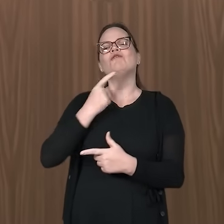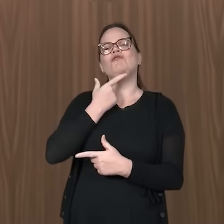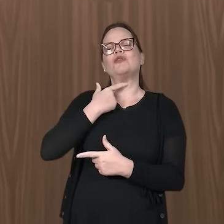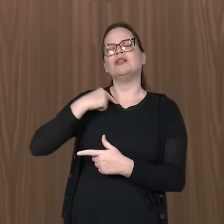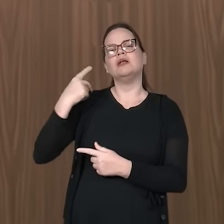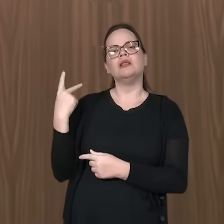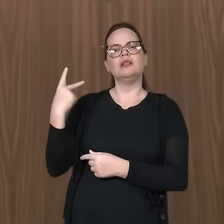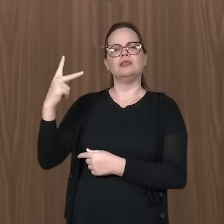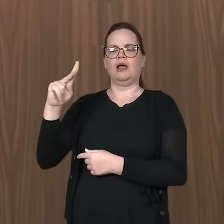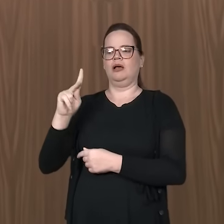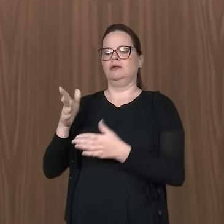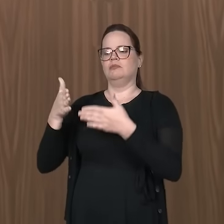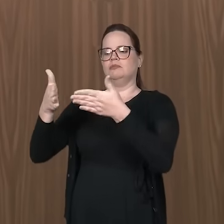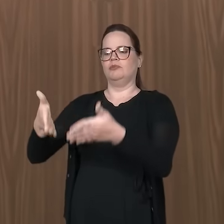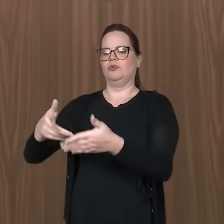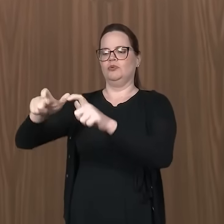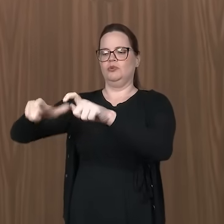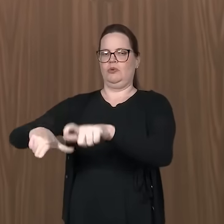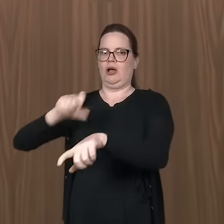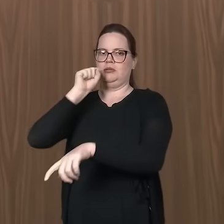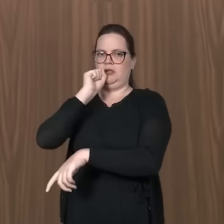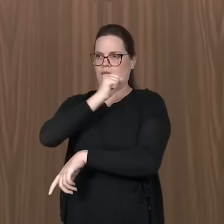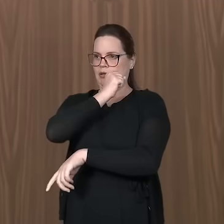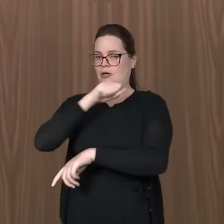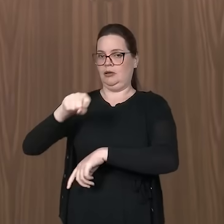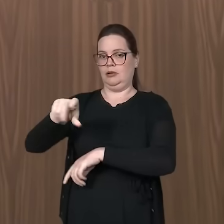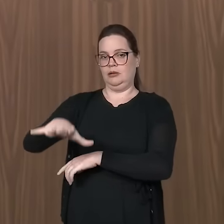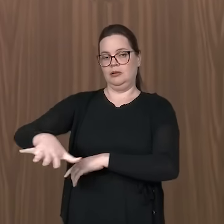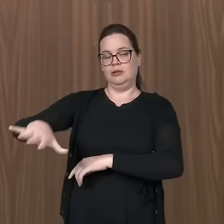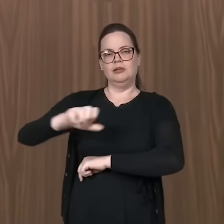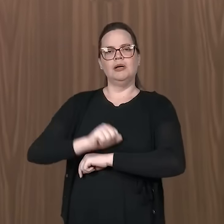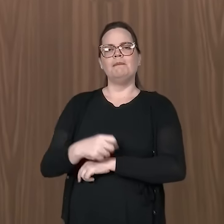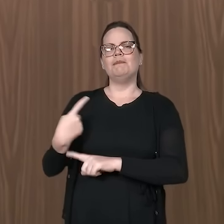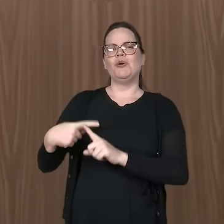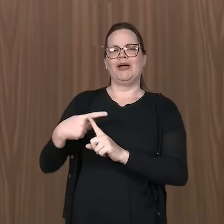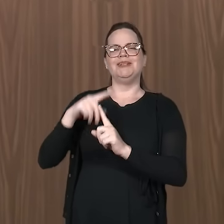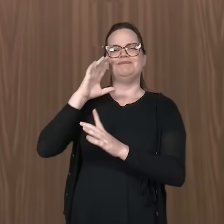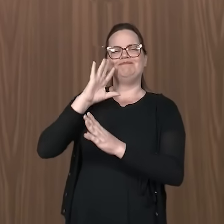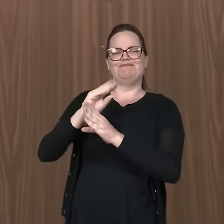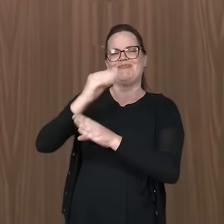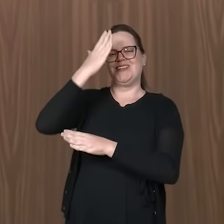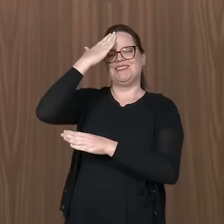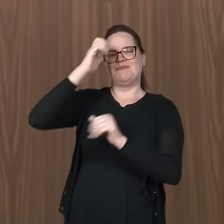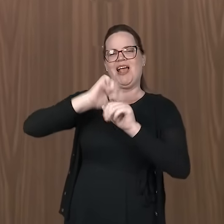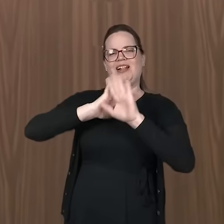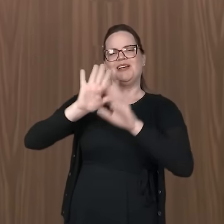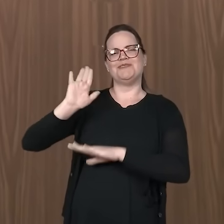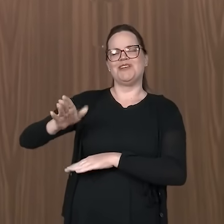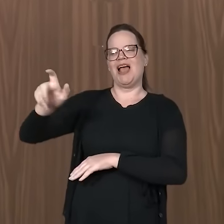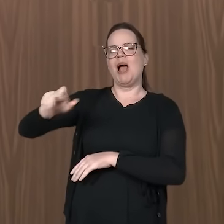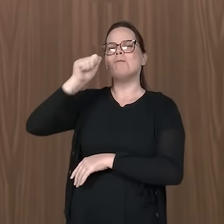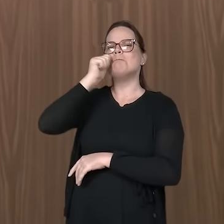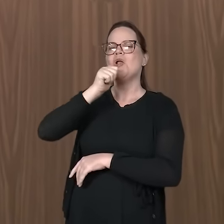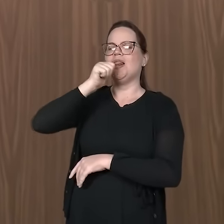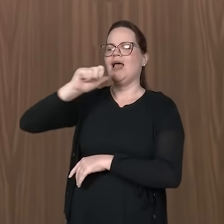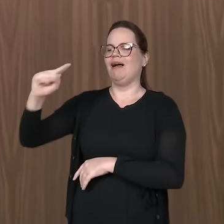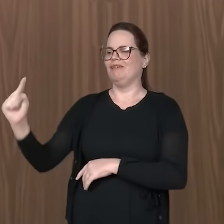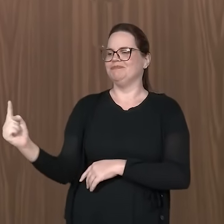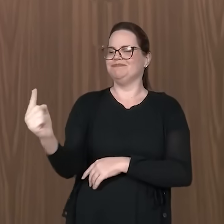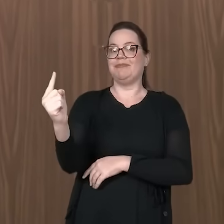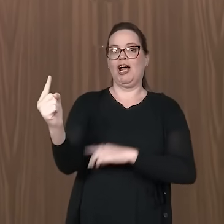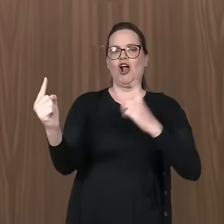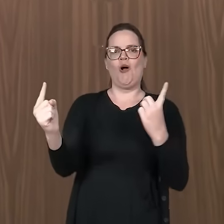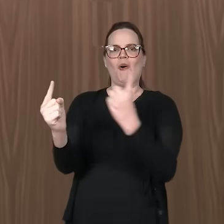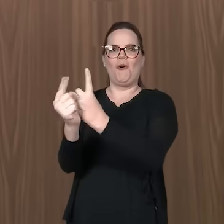e o que ele queria fazer ali. O Senhor Jesus ele já havia marcado desde a eternidade um encontro com uma